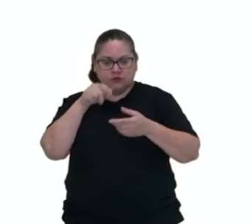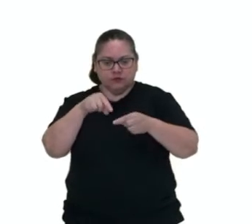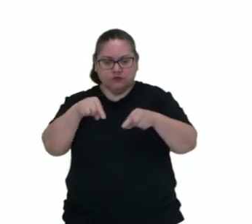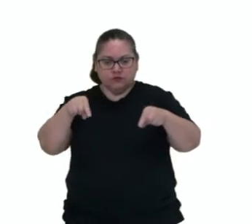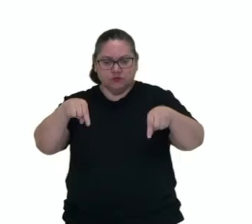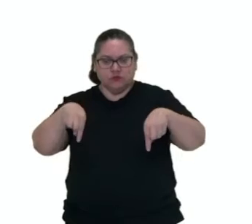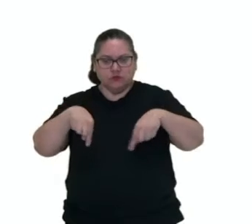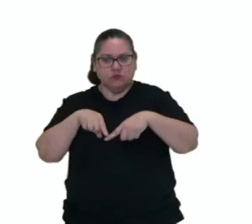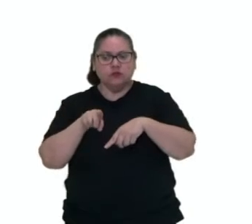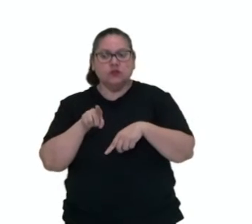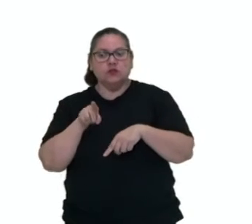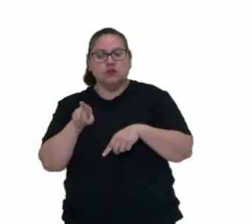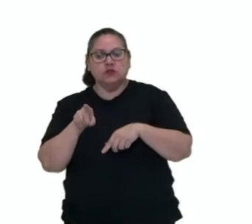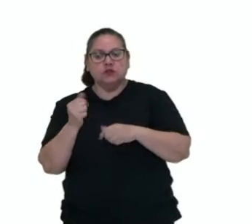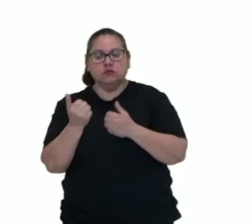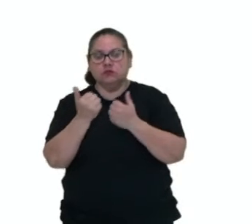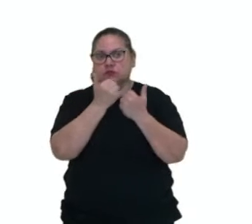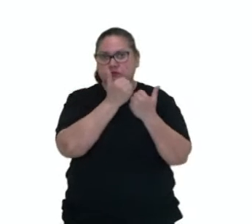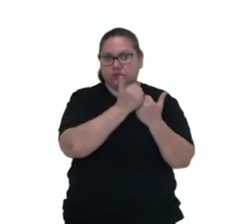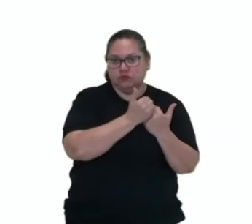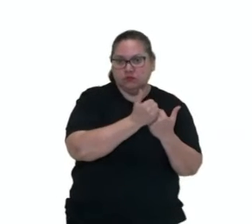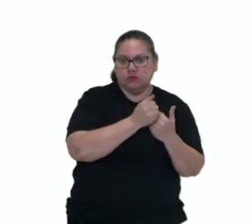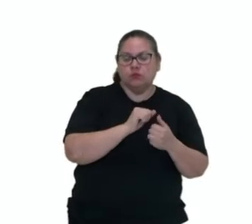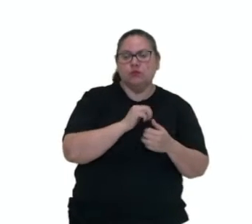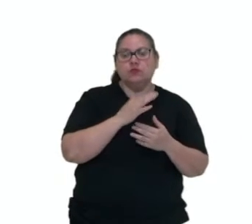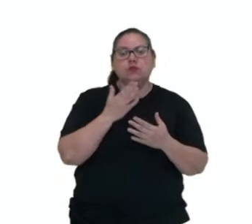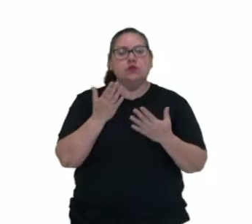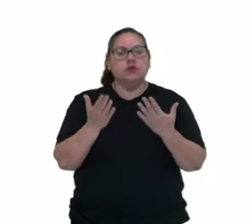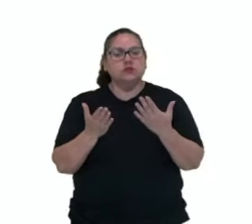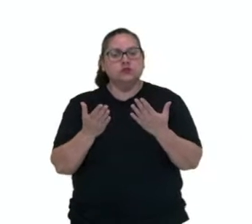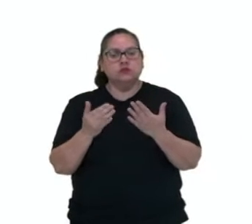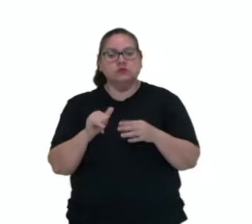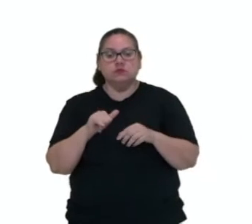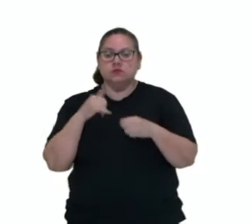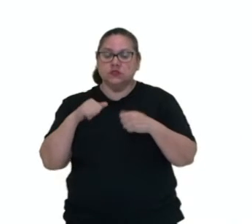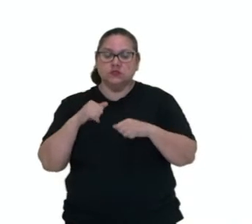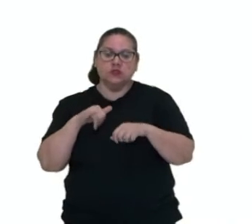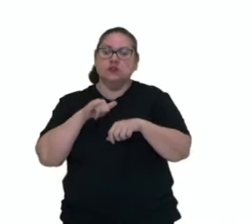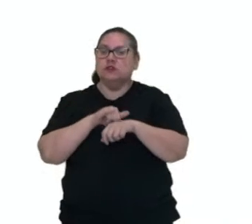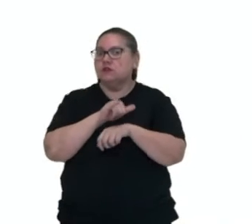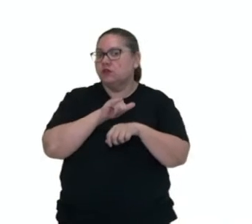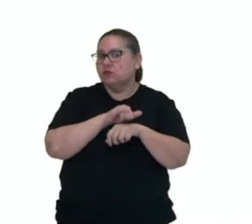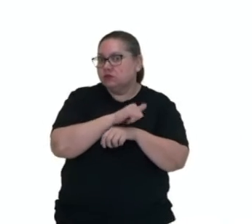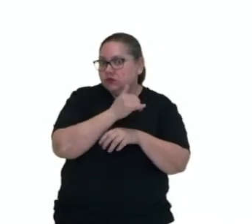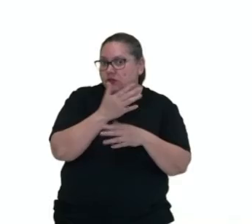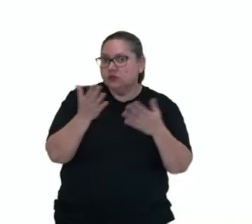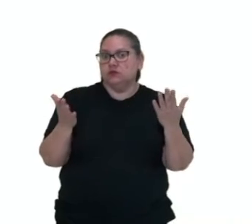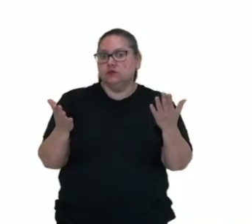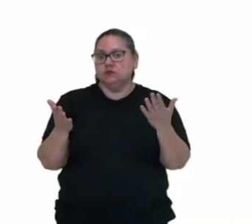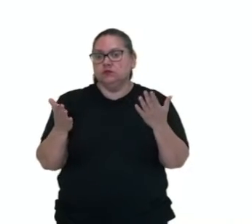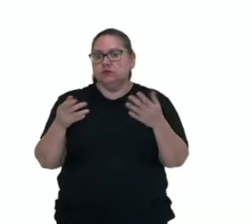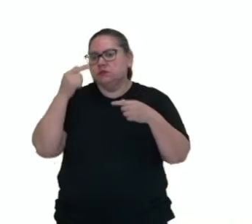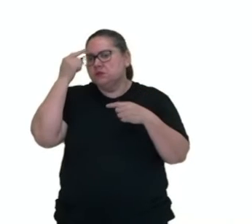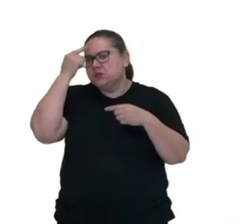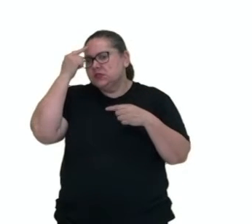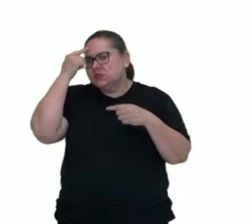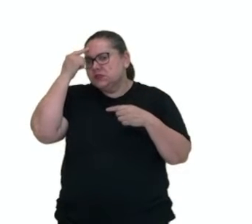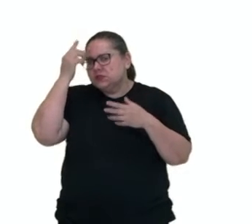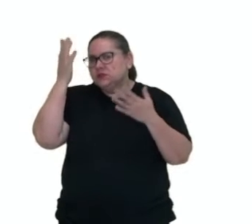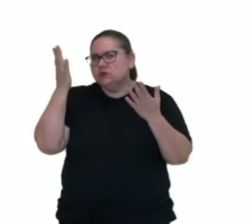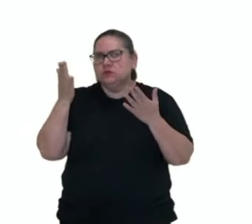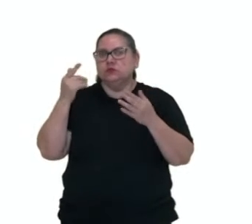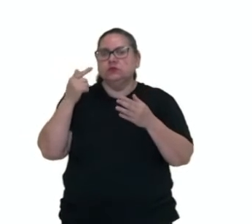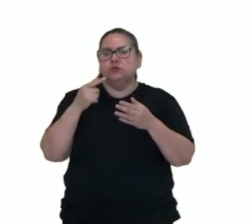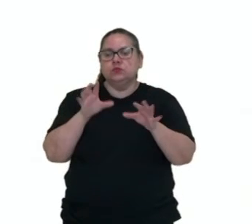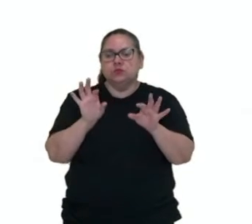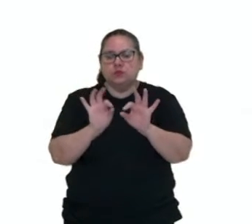serão eles que vão substituir os chefes caso algum desses chefes estejam ausentes. Então, é pensando, né, já em